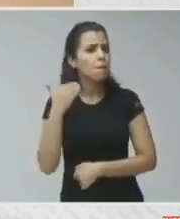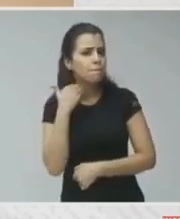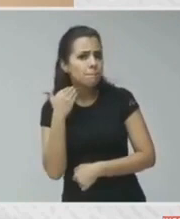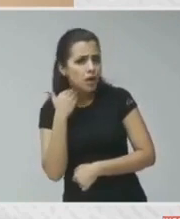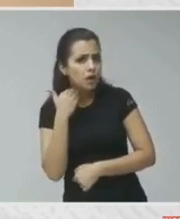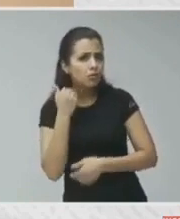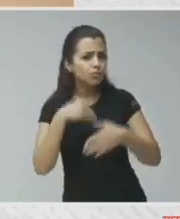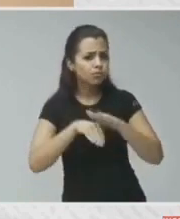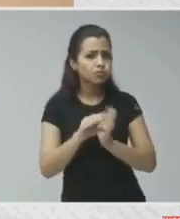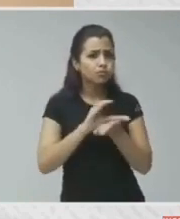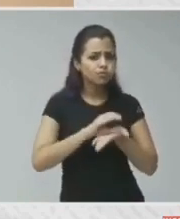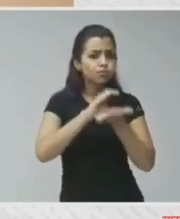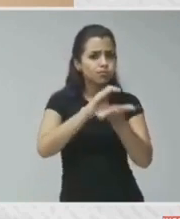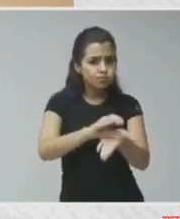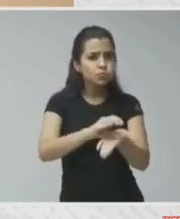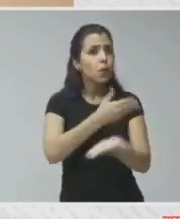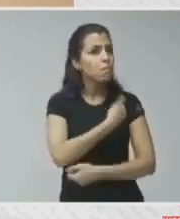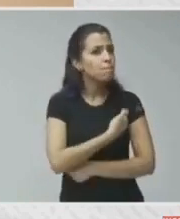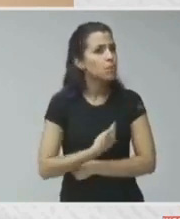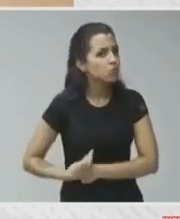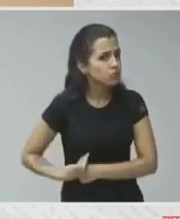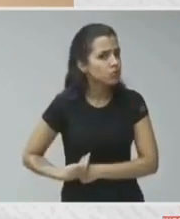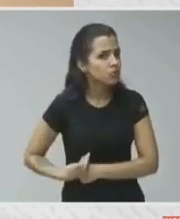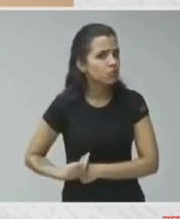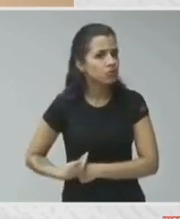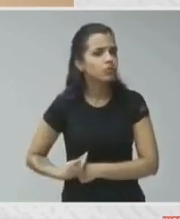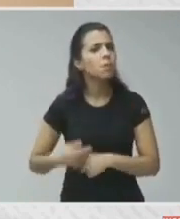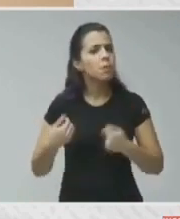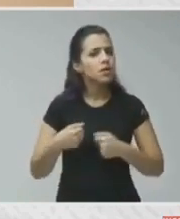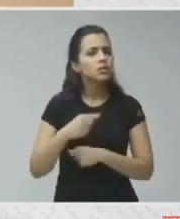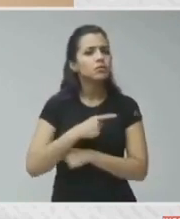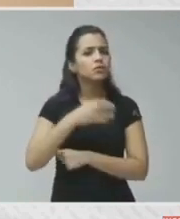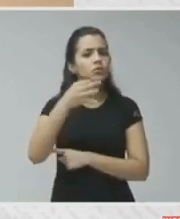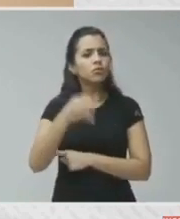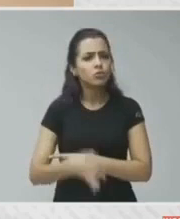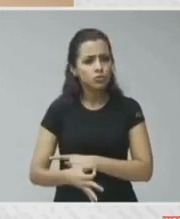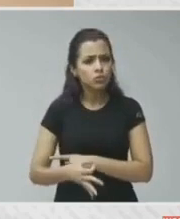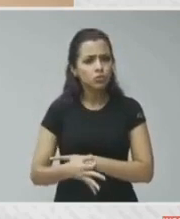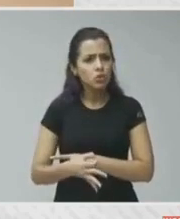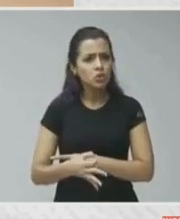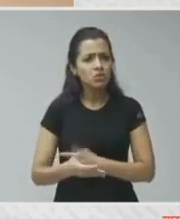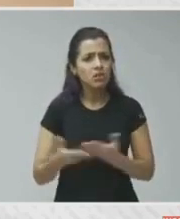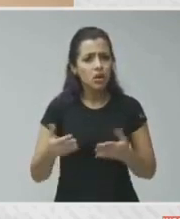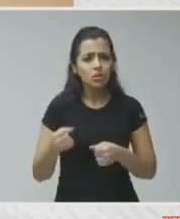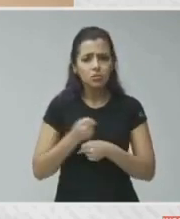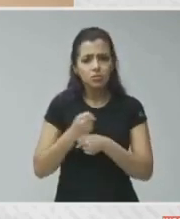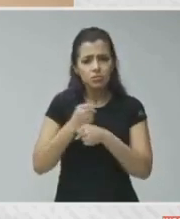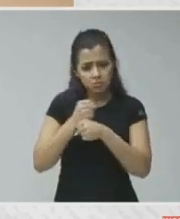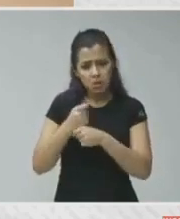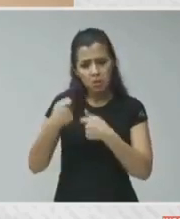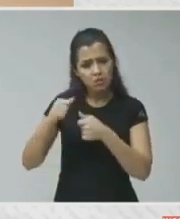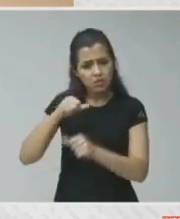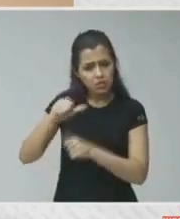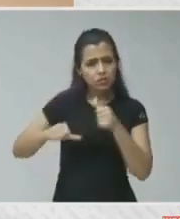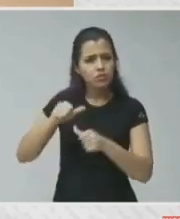devem advir, inclusive, de uma tributação mais justa no Brasil, com a aprovação de uma reforma tributária sobre